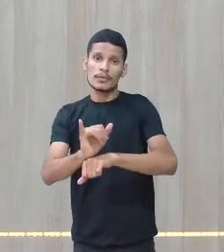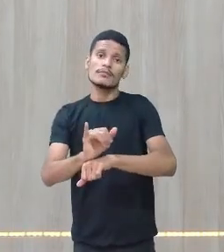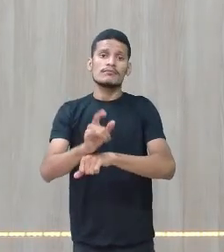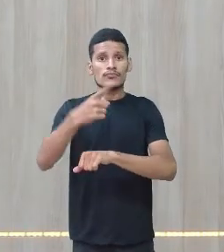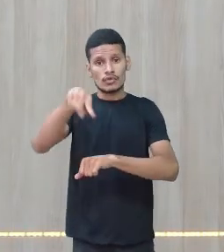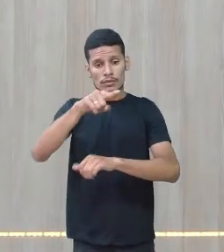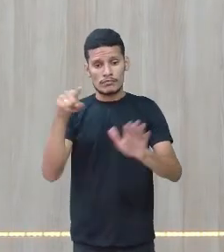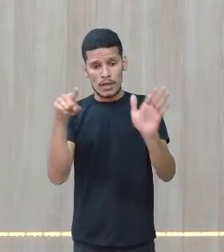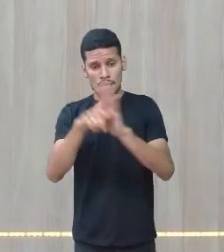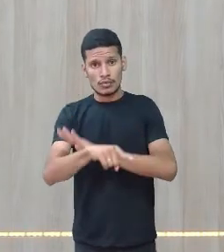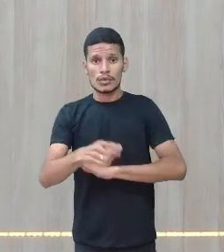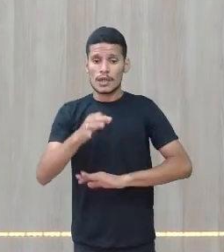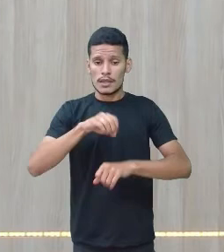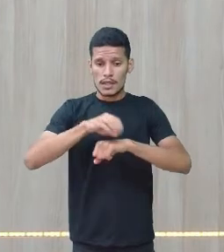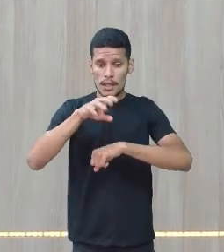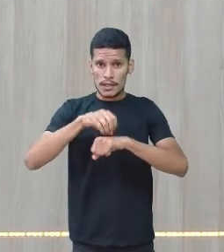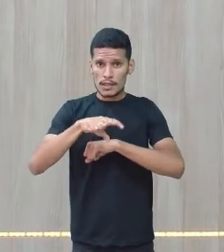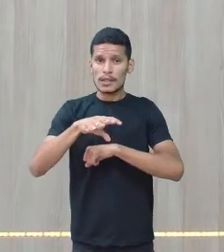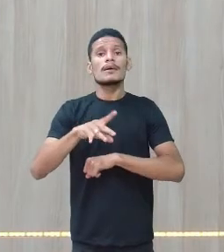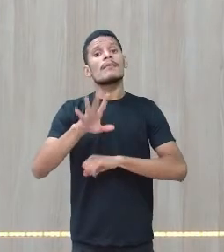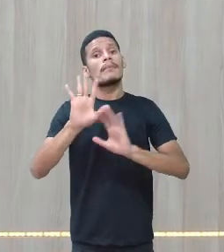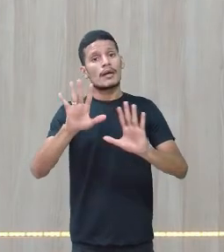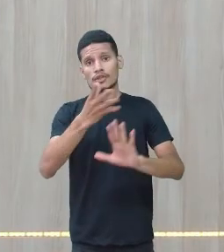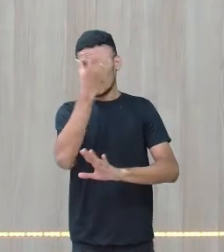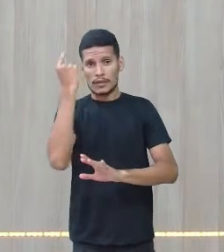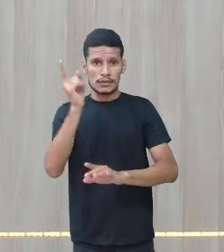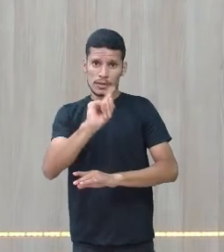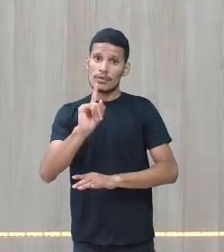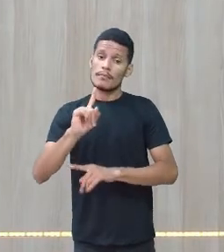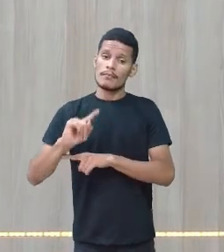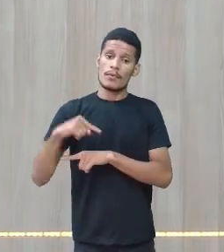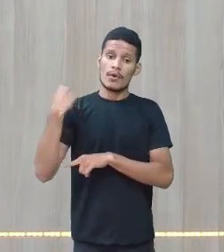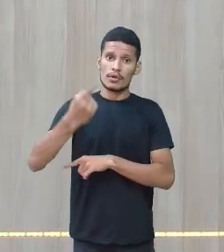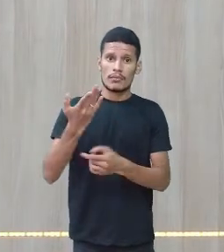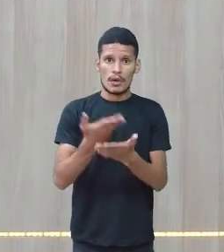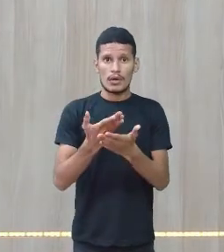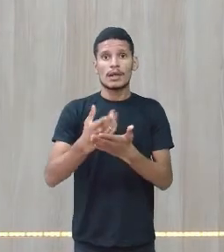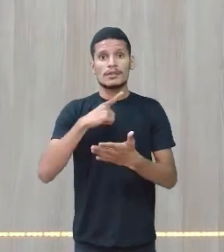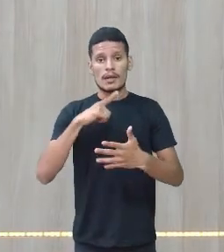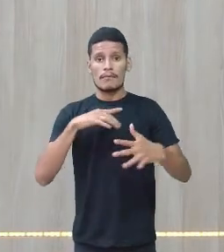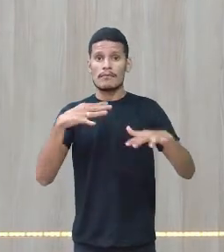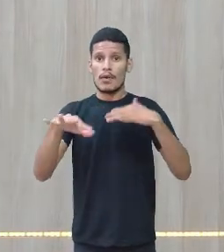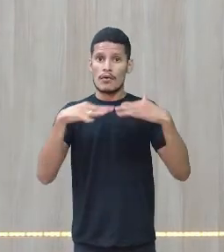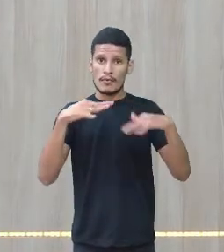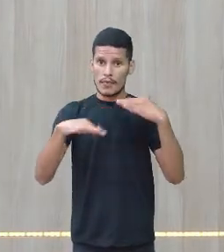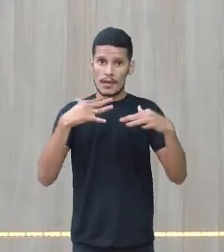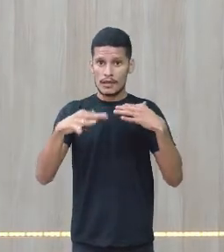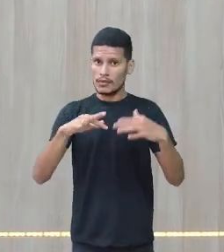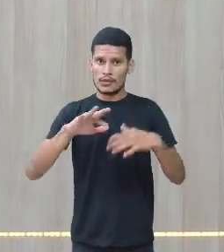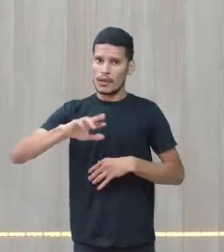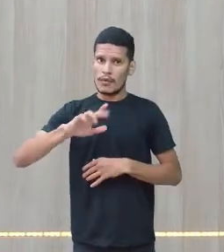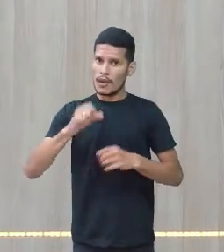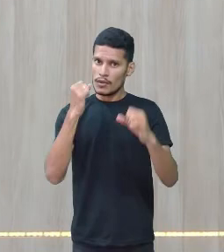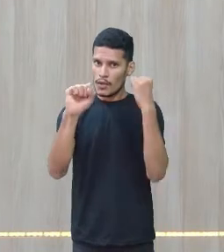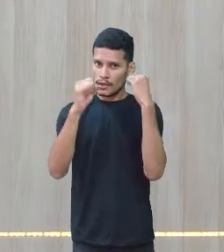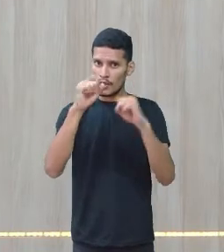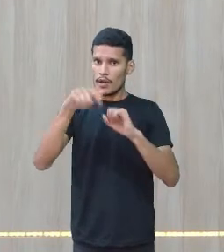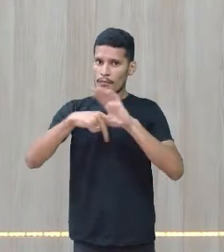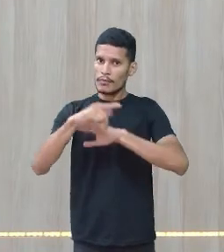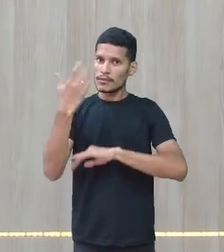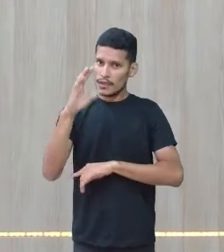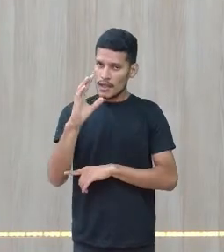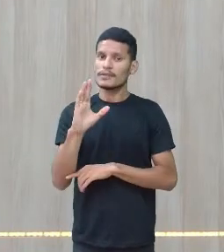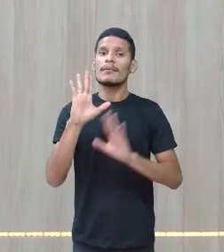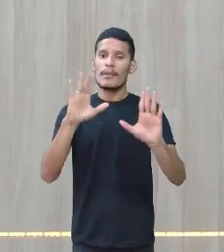sua dica, mas não esquece, na próxima aula a interação vai ser com movimento, não é educação física, é ciência, mas eu